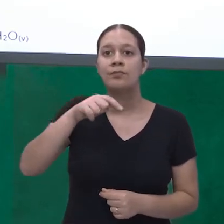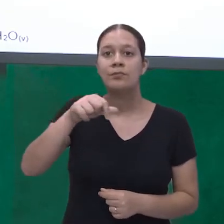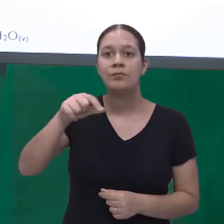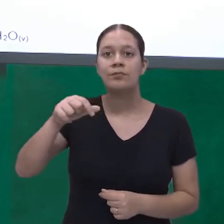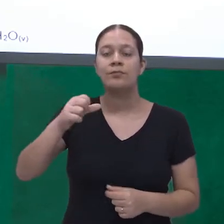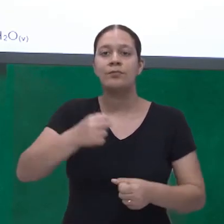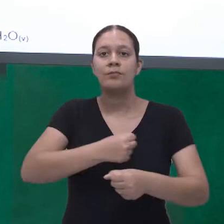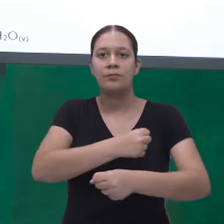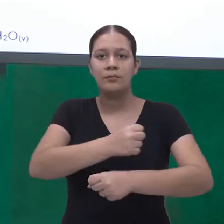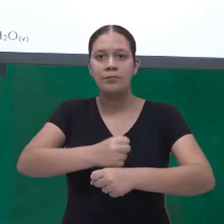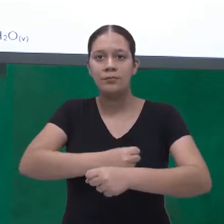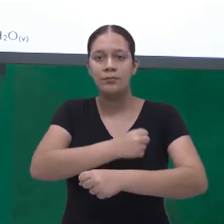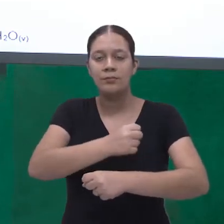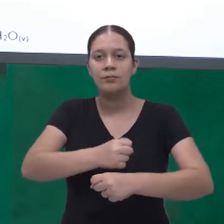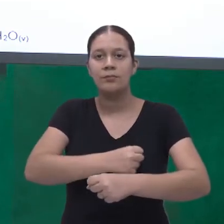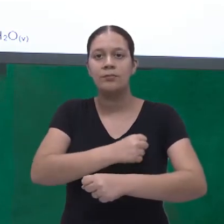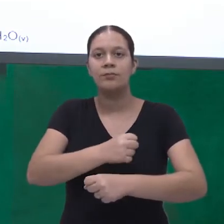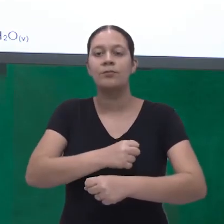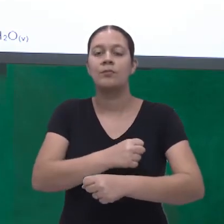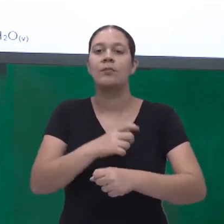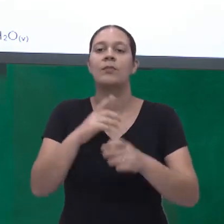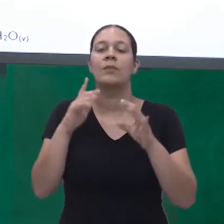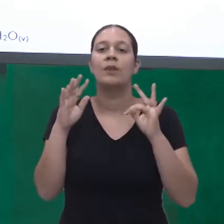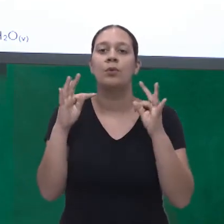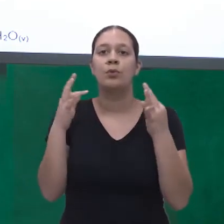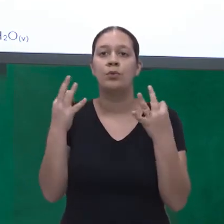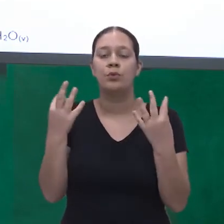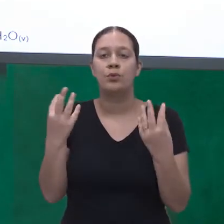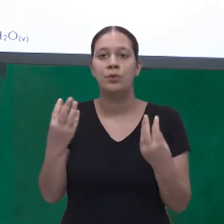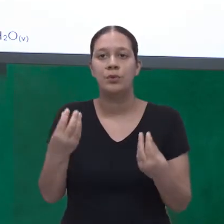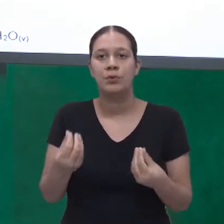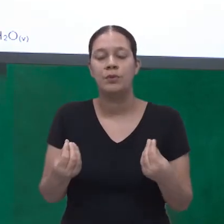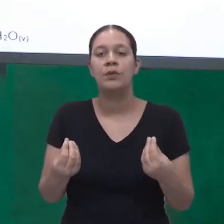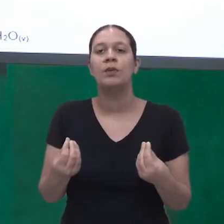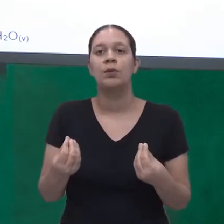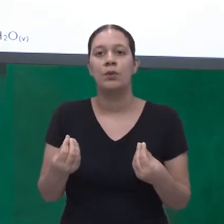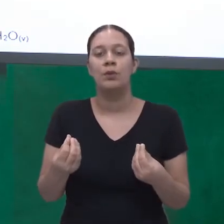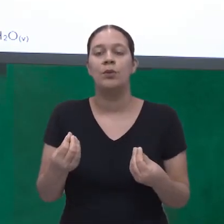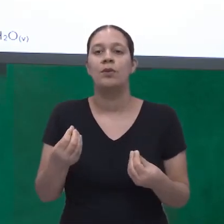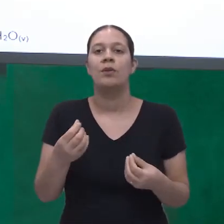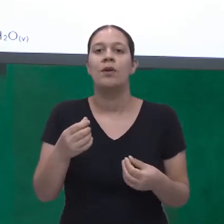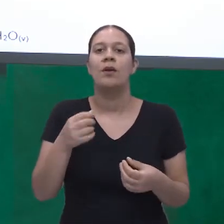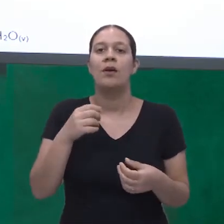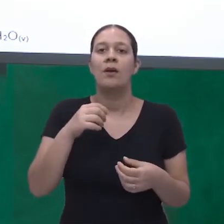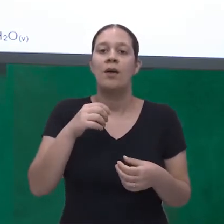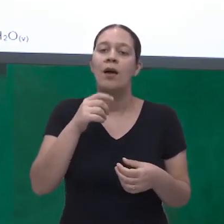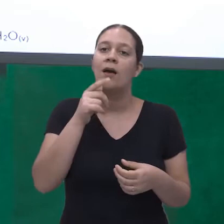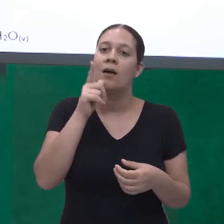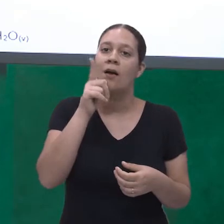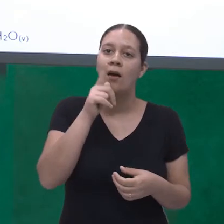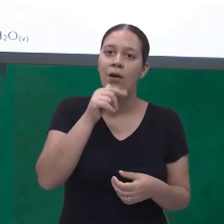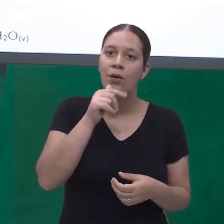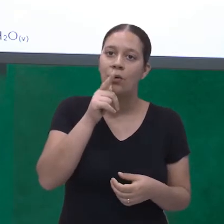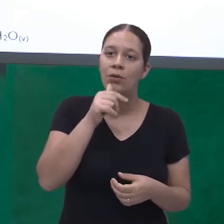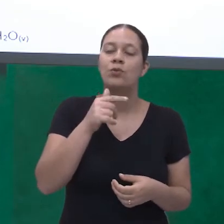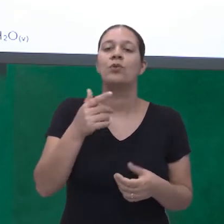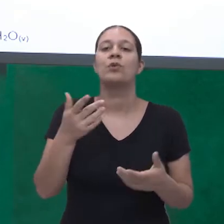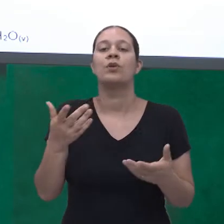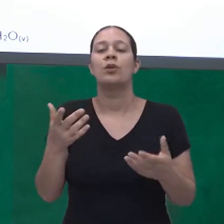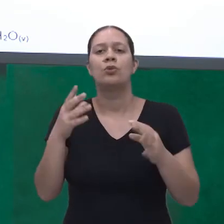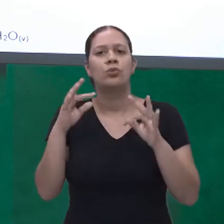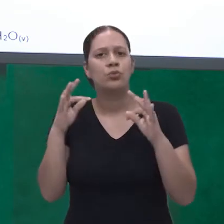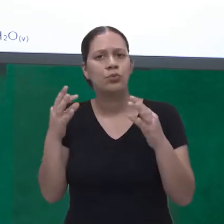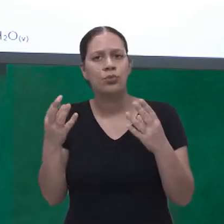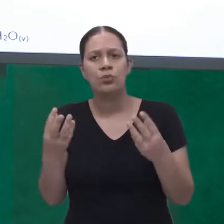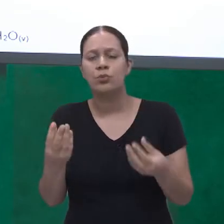cozinha. E todo nitrato, ele é solúvel em água. Nitrato de prata, nitrato de